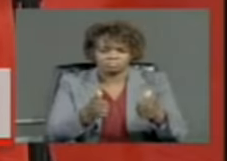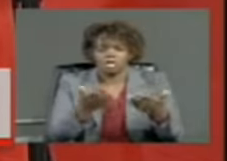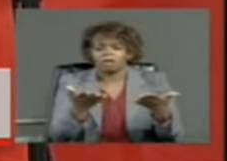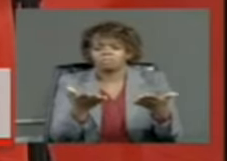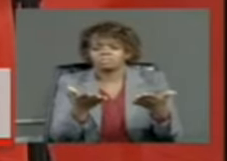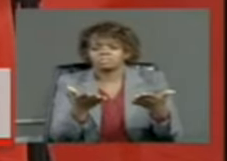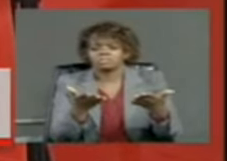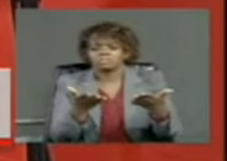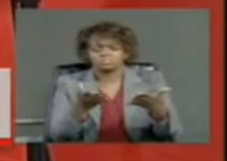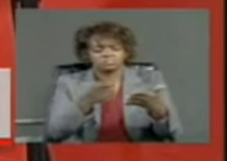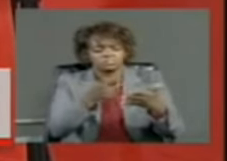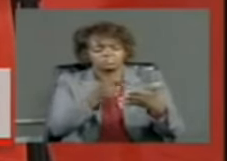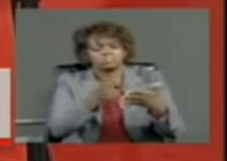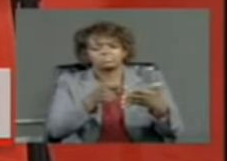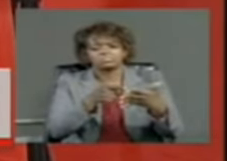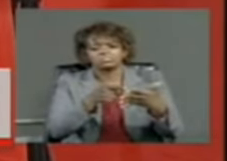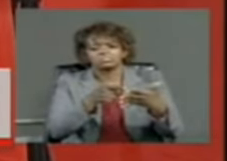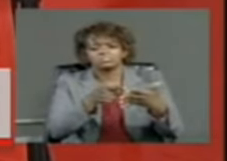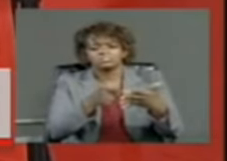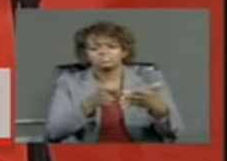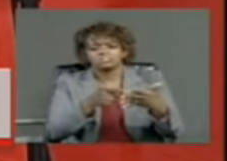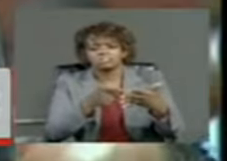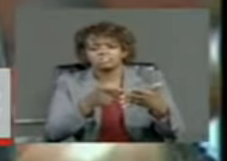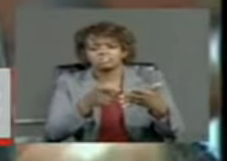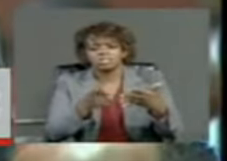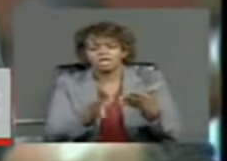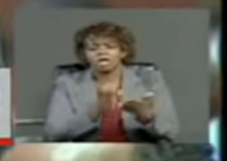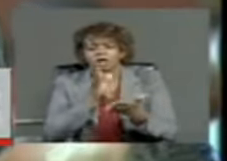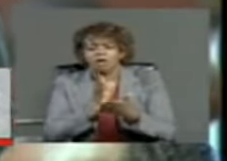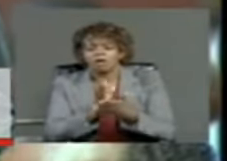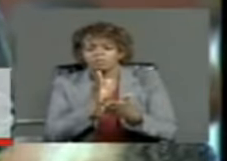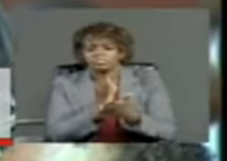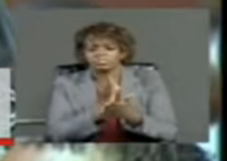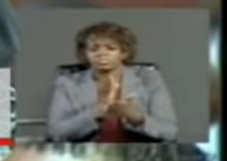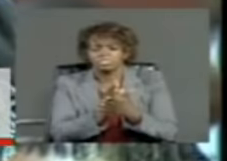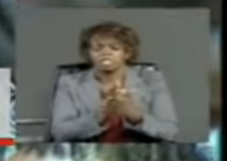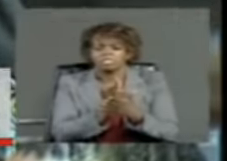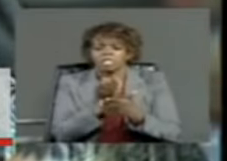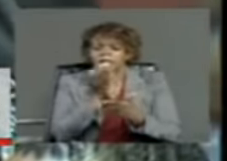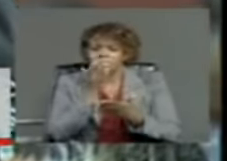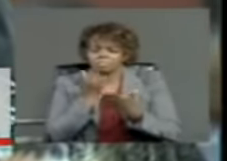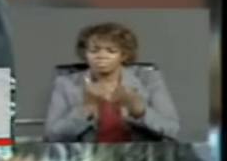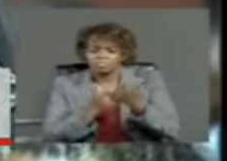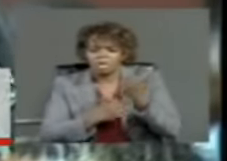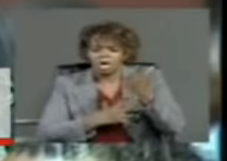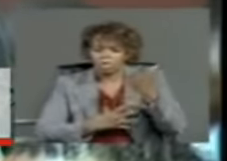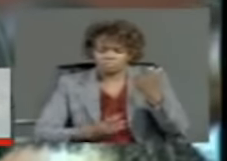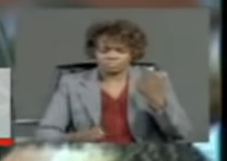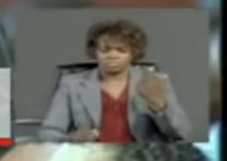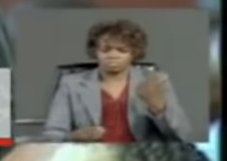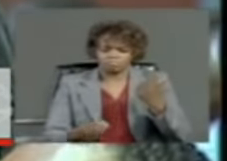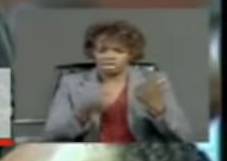à nossa fome, sendo que nós já vamos ao terceiro ano desde que Vossa Excelência ascendeu ao cargo em que